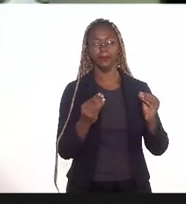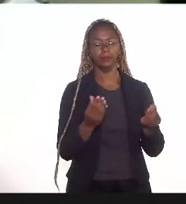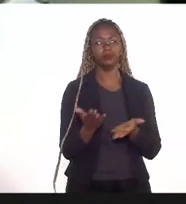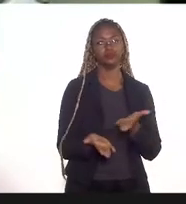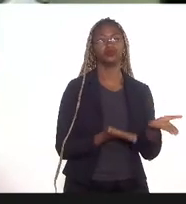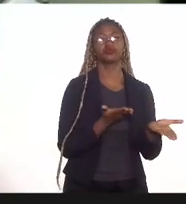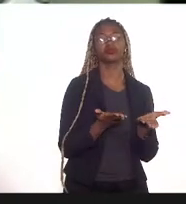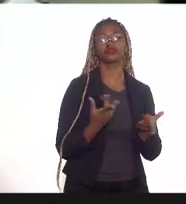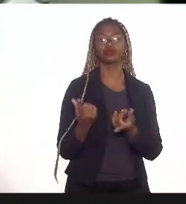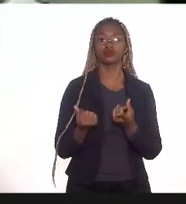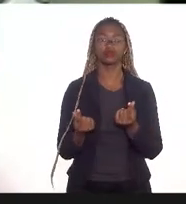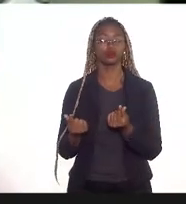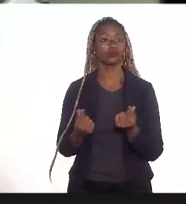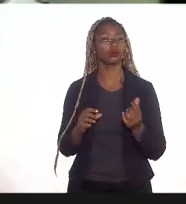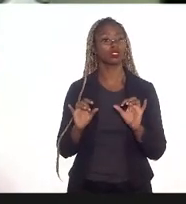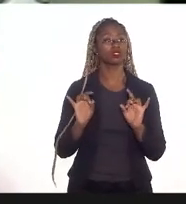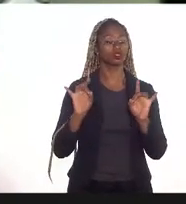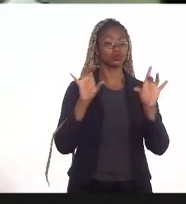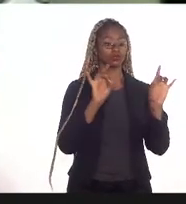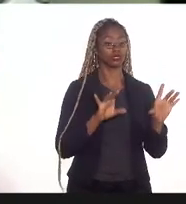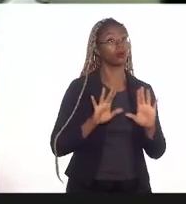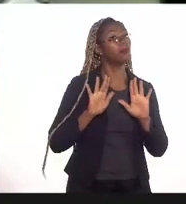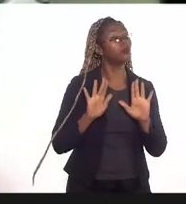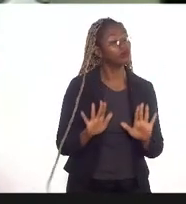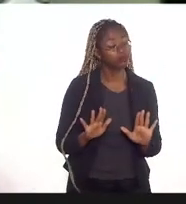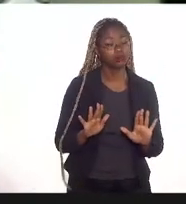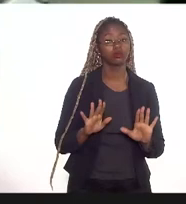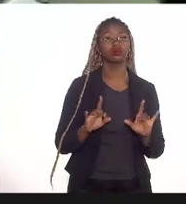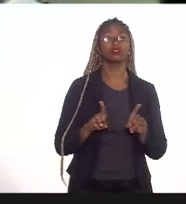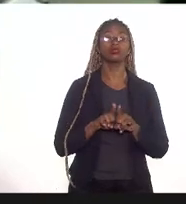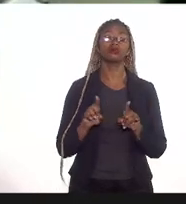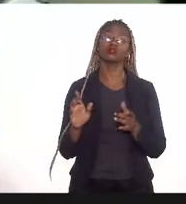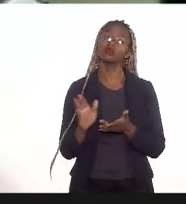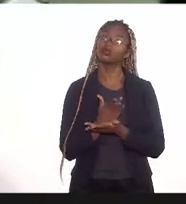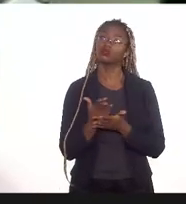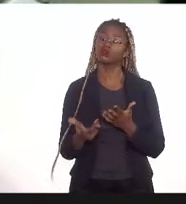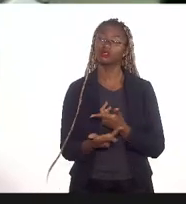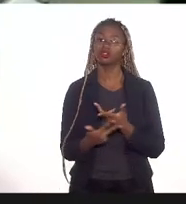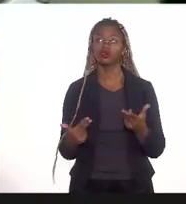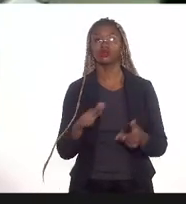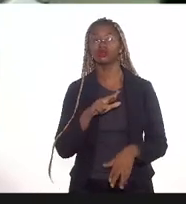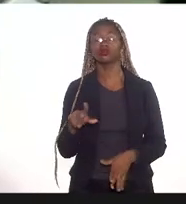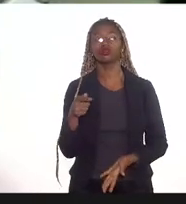tratamentos tributários especiais. Contudo, existem tratamentos que não são obrigatórios